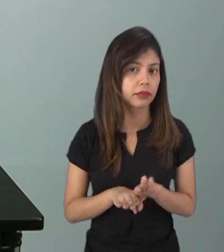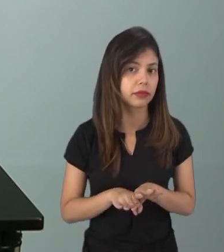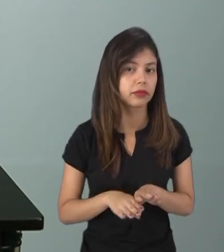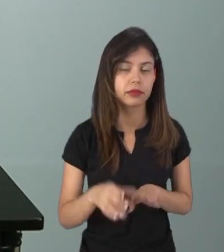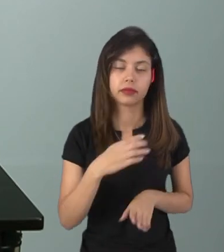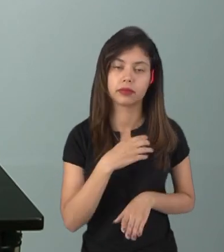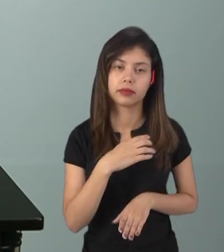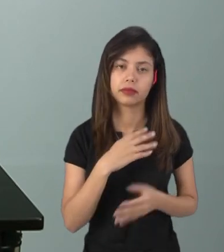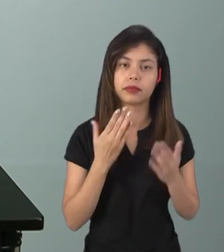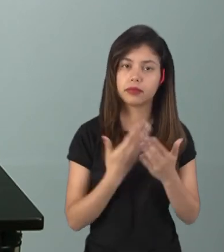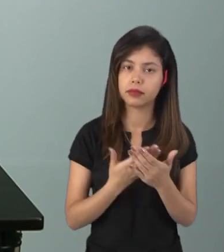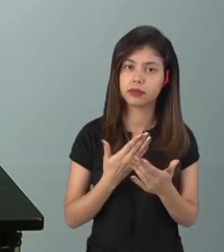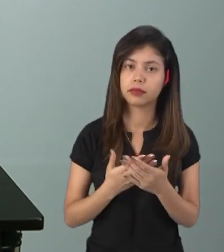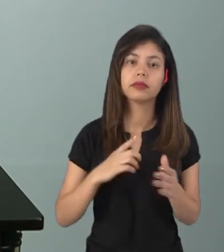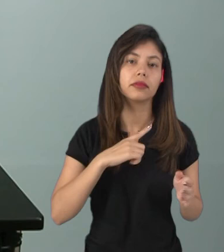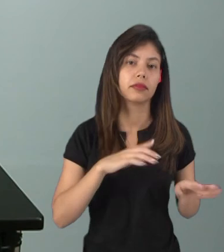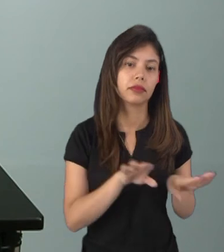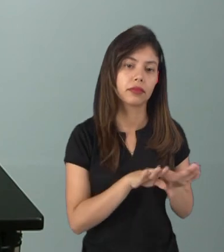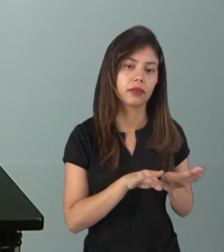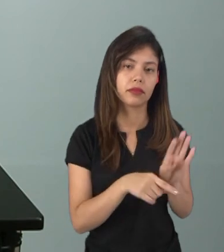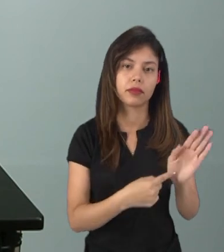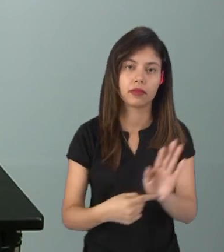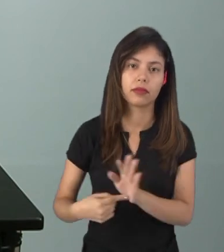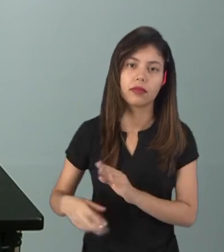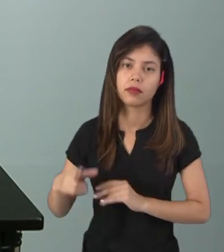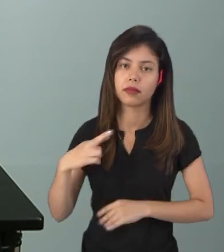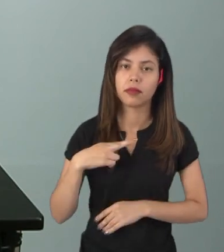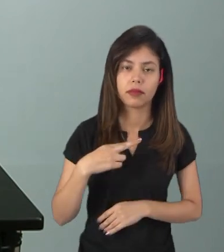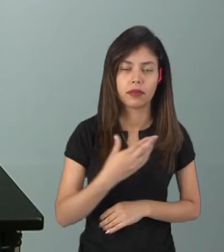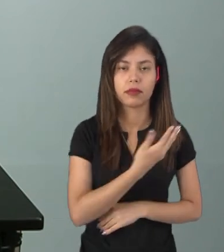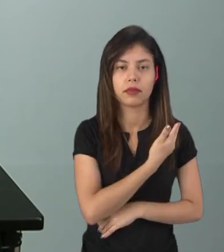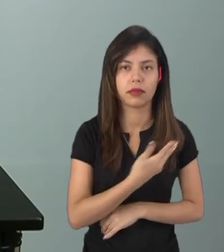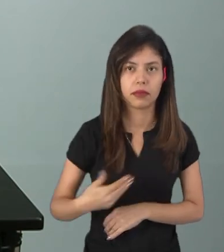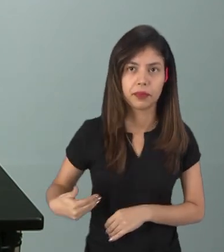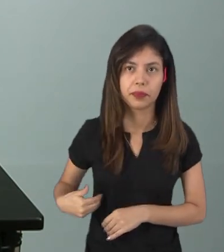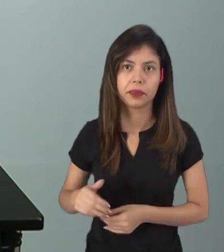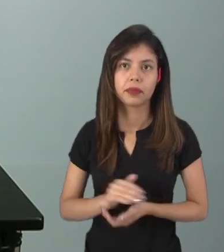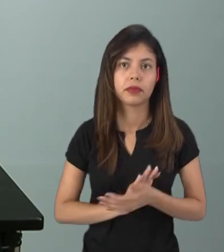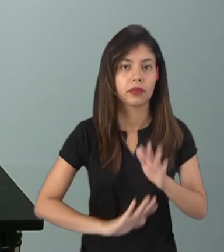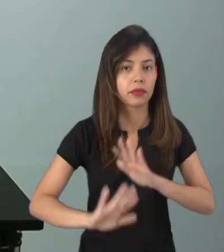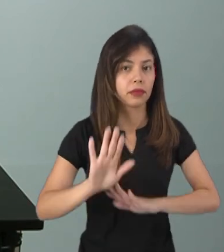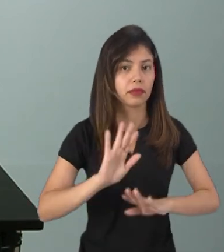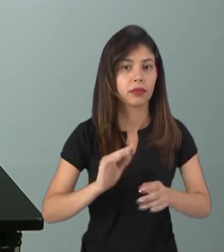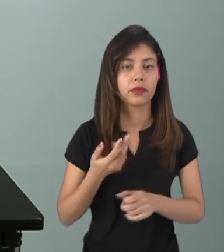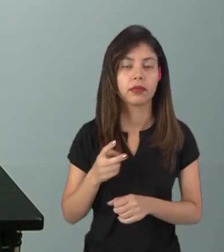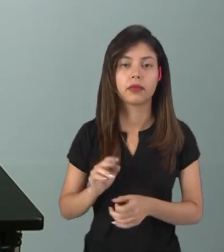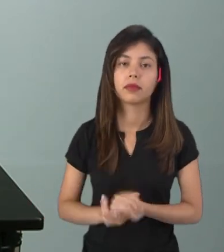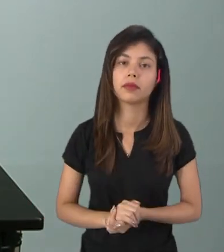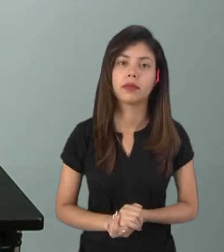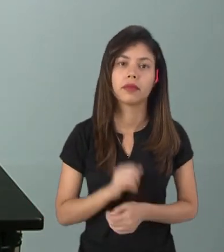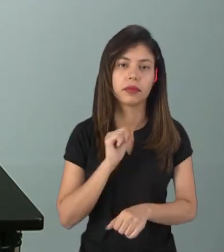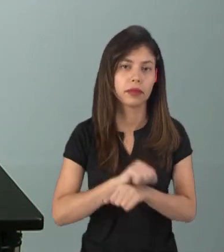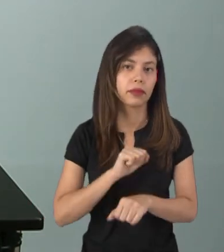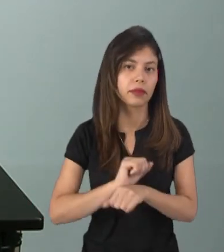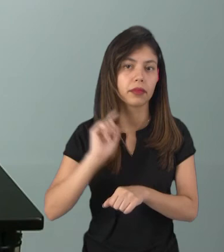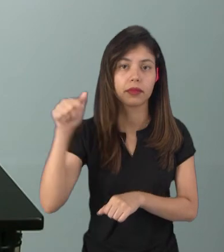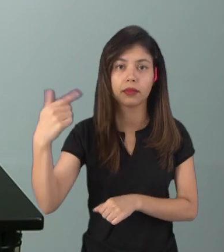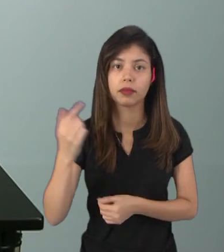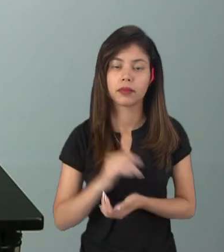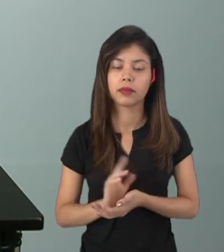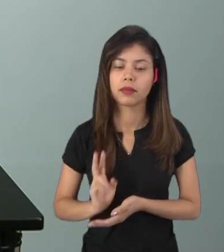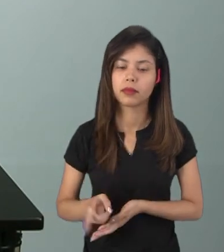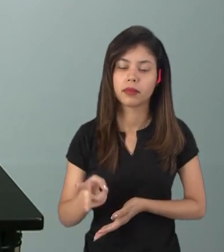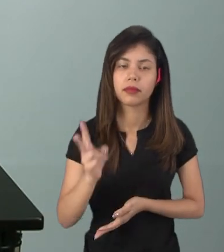compõem a cidade, espaços públicos, privados e de conservação ambiental. E eu espero você